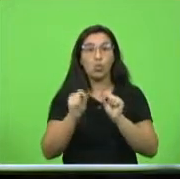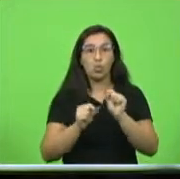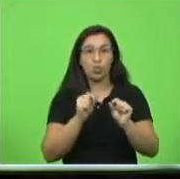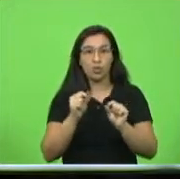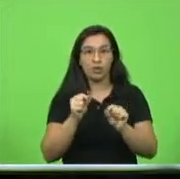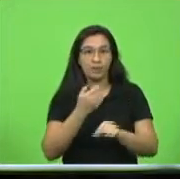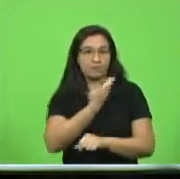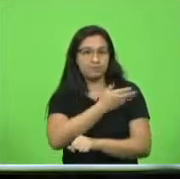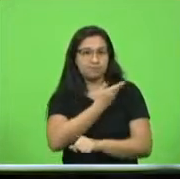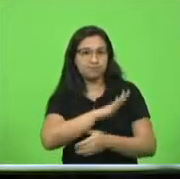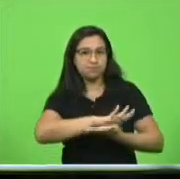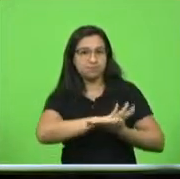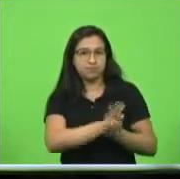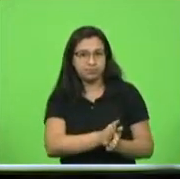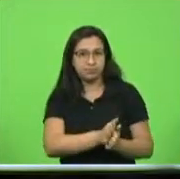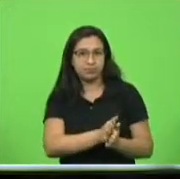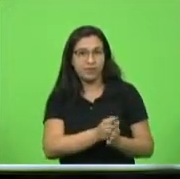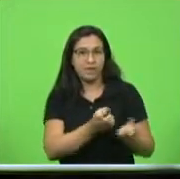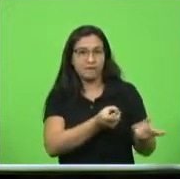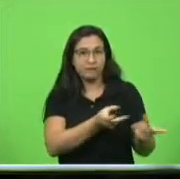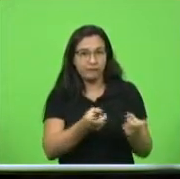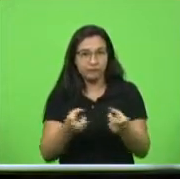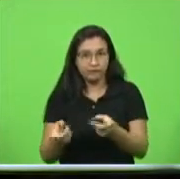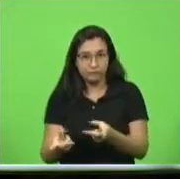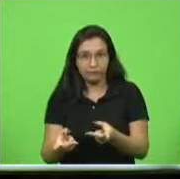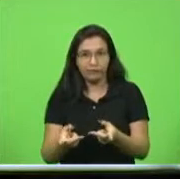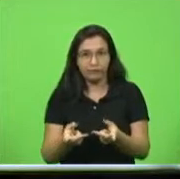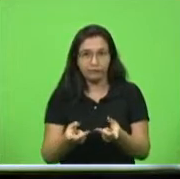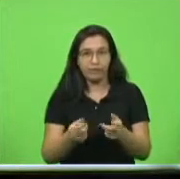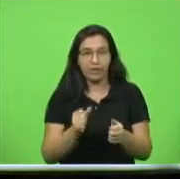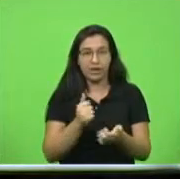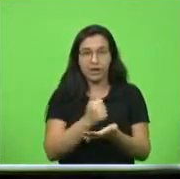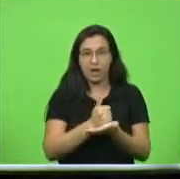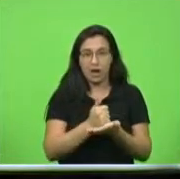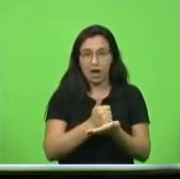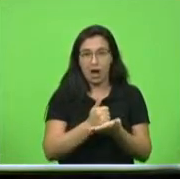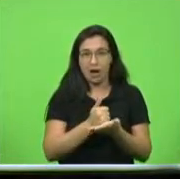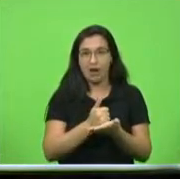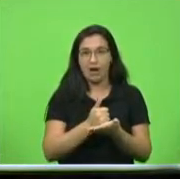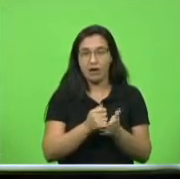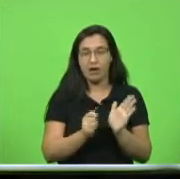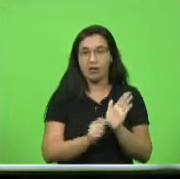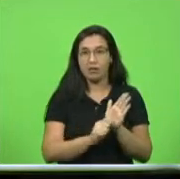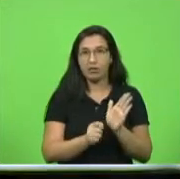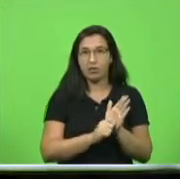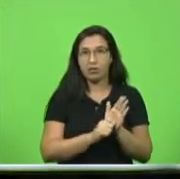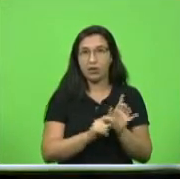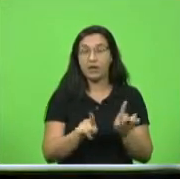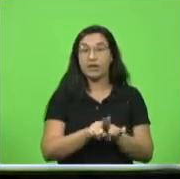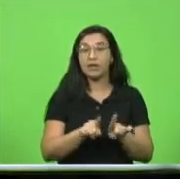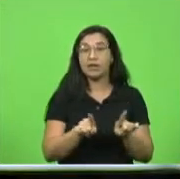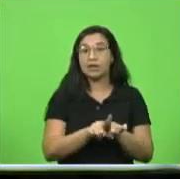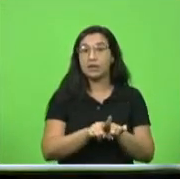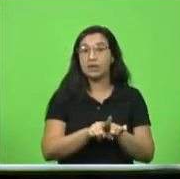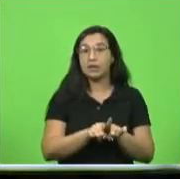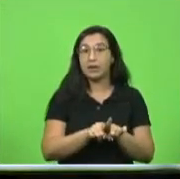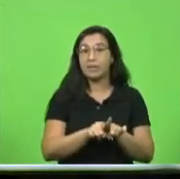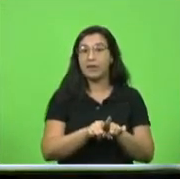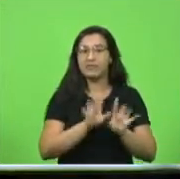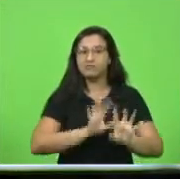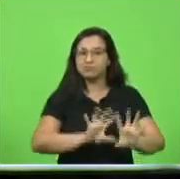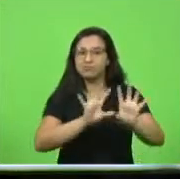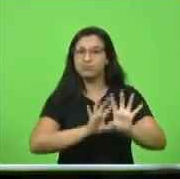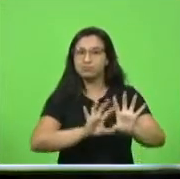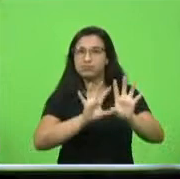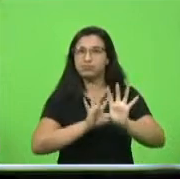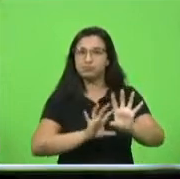de drogas, é a questão da guerra e a questão de incitar armado